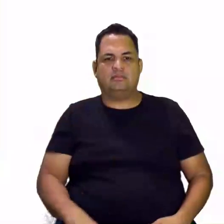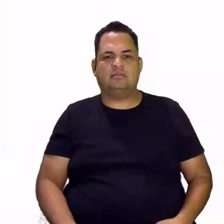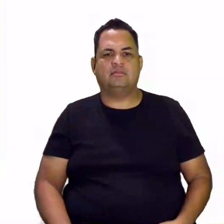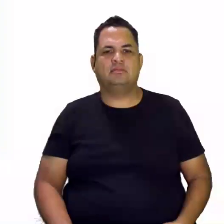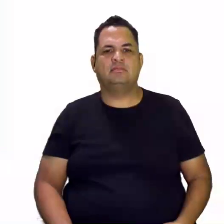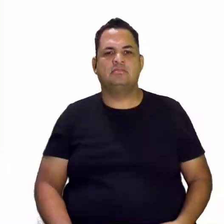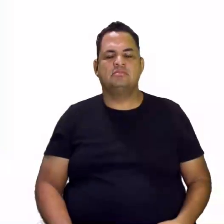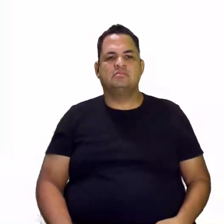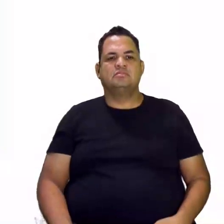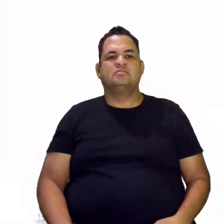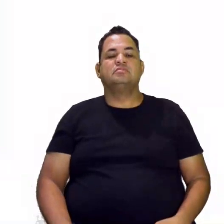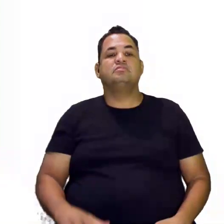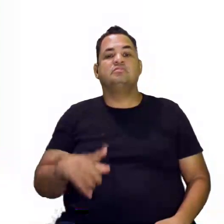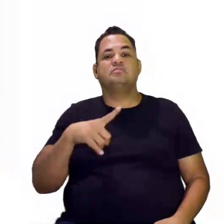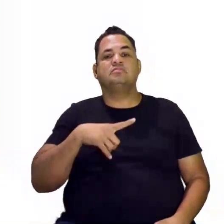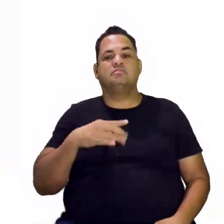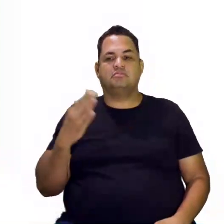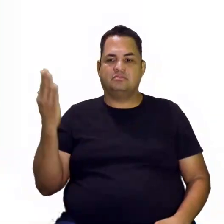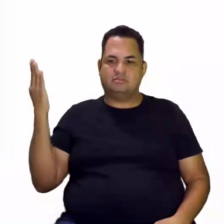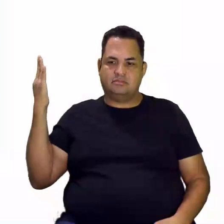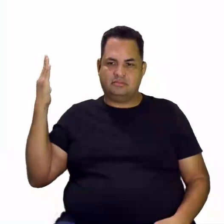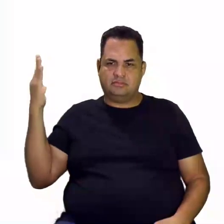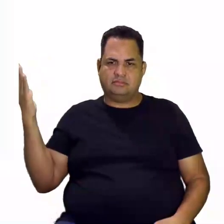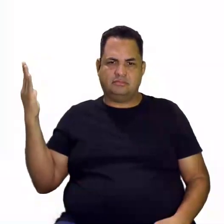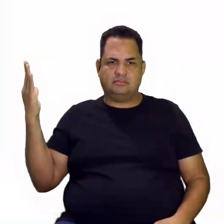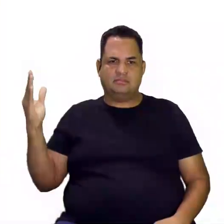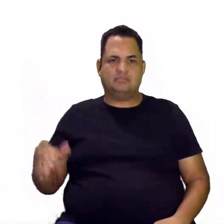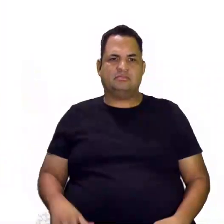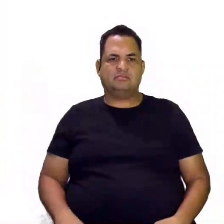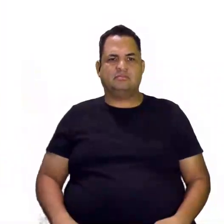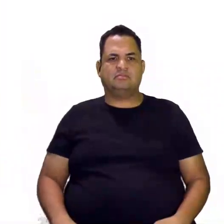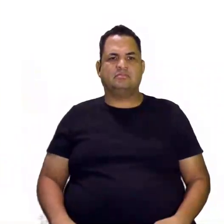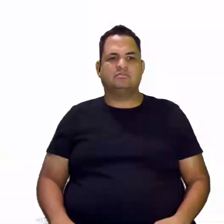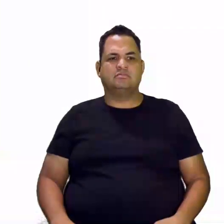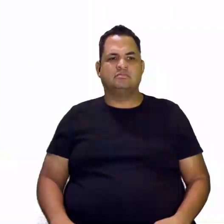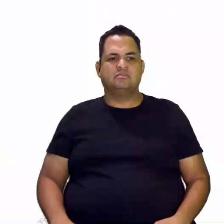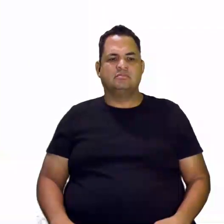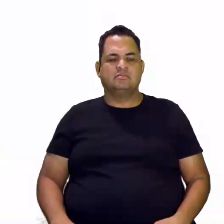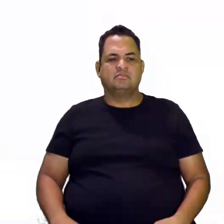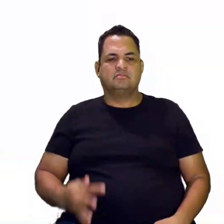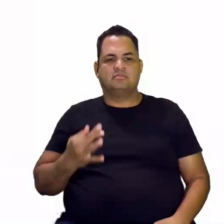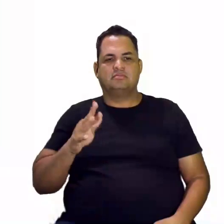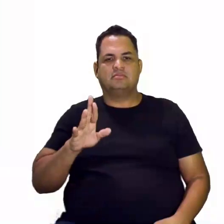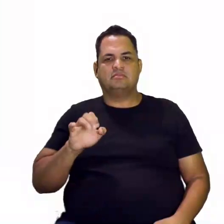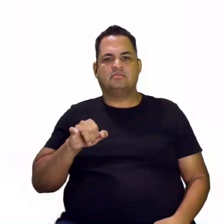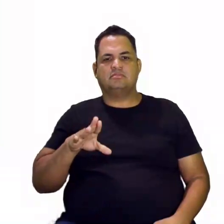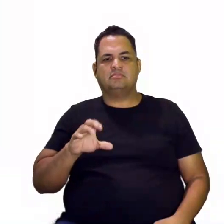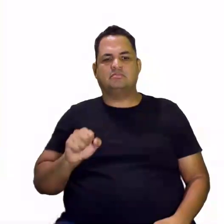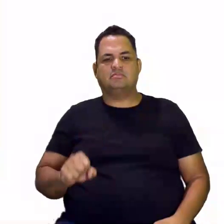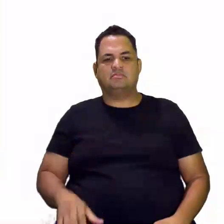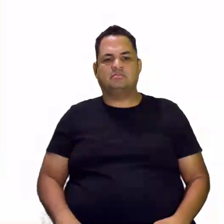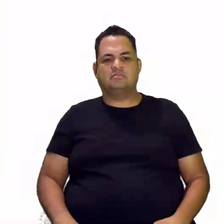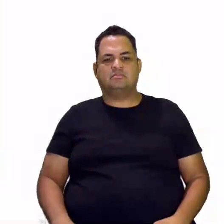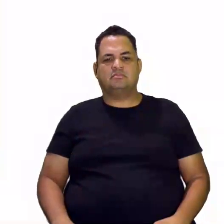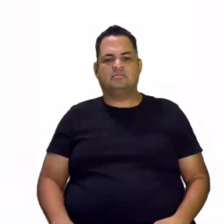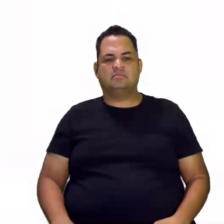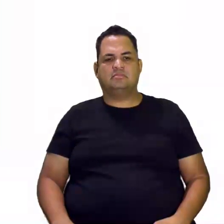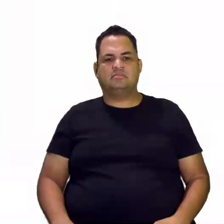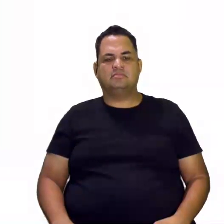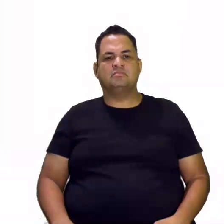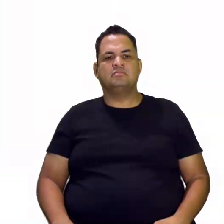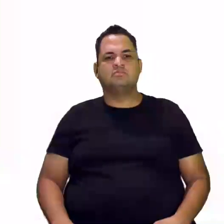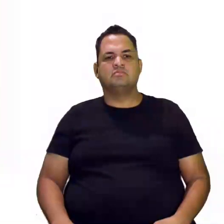lá. Então aqui você tem o Éons, Fanerozoico, tá bom? E as eras,